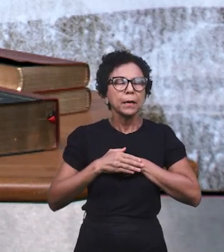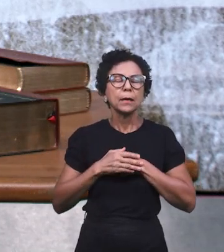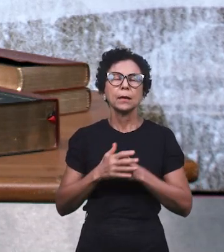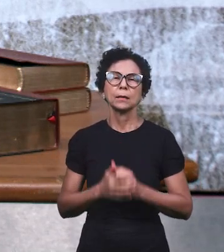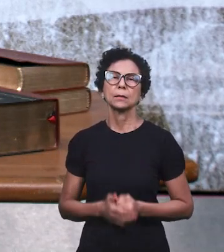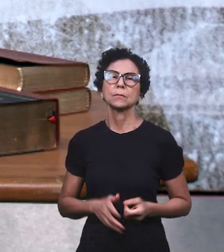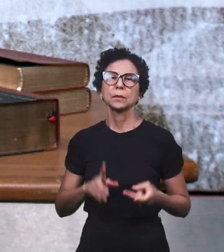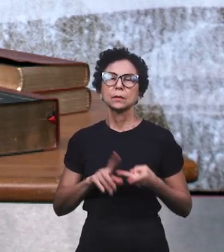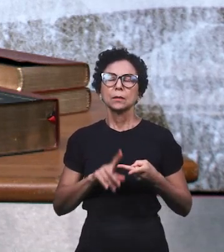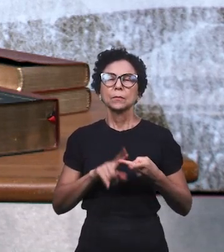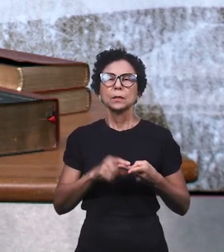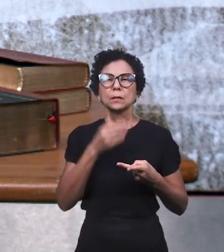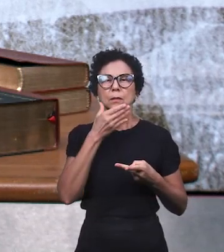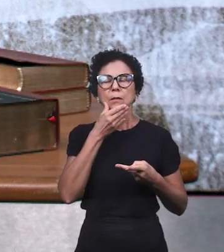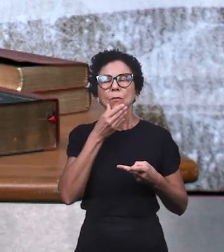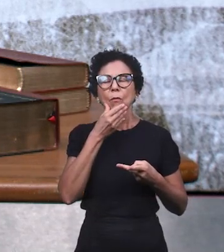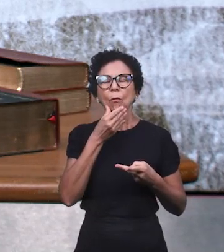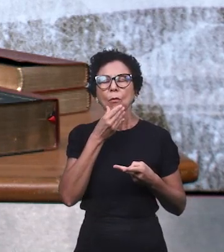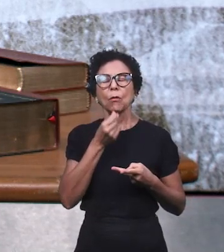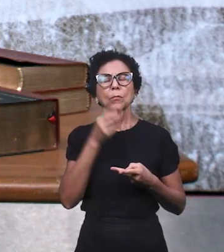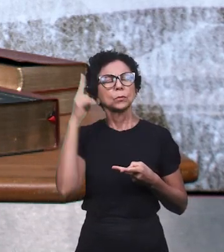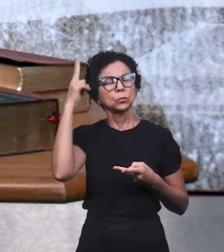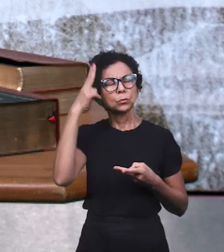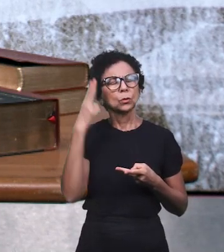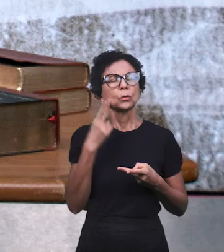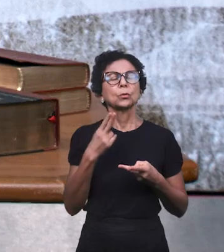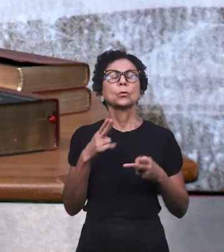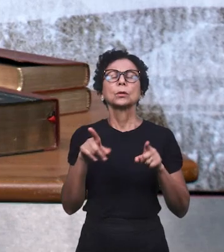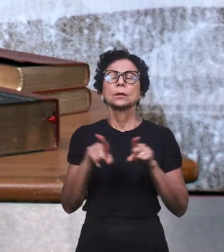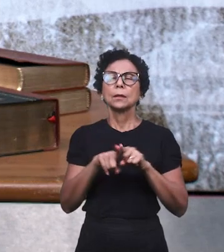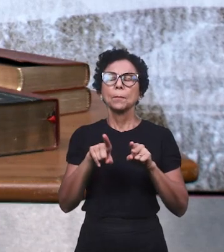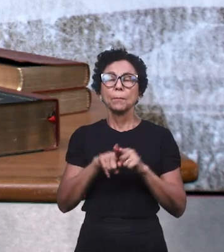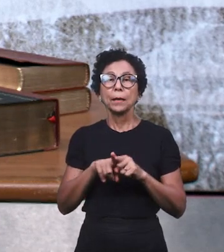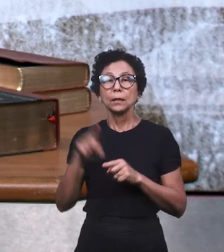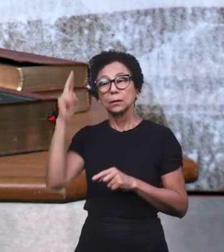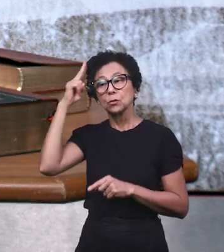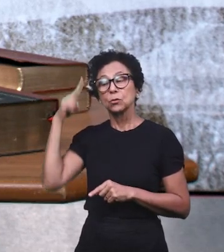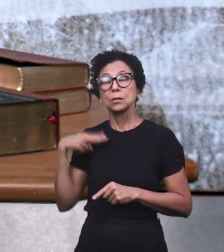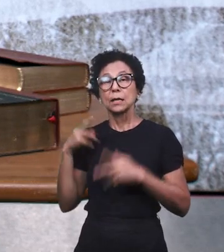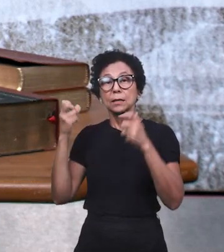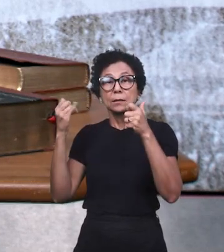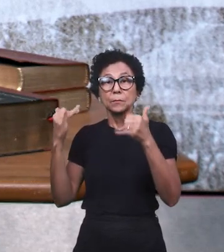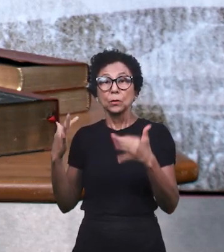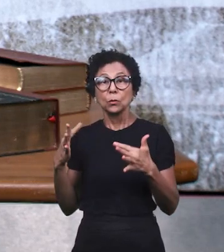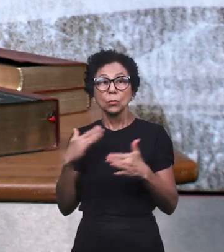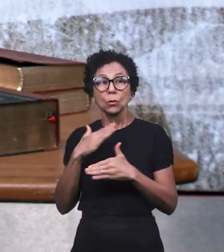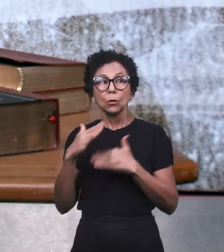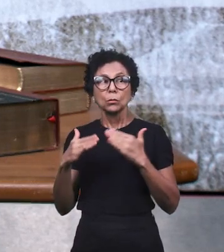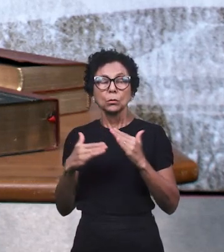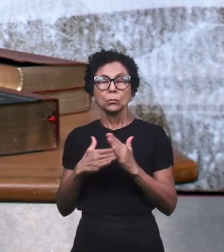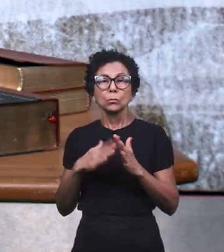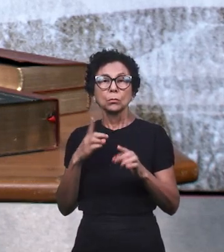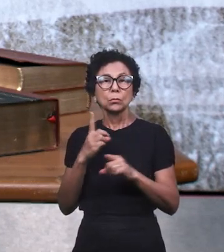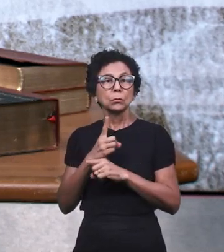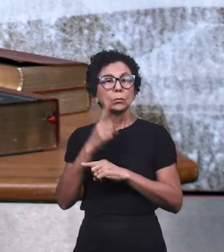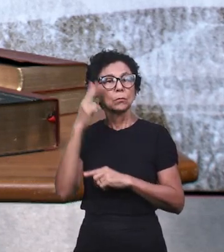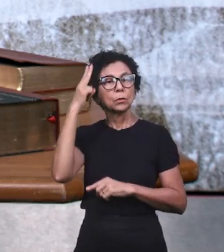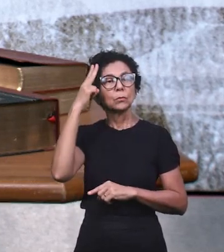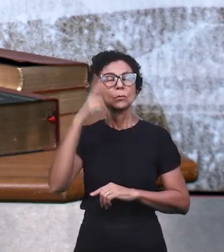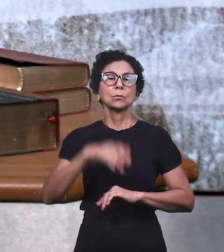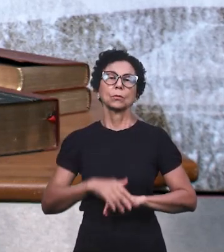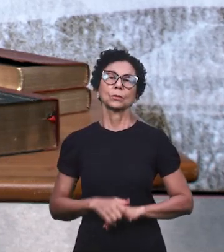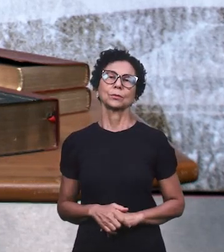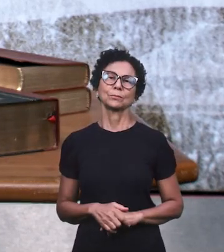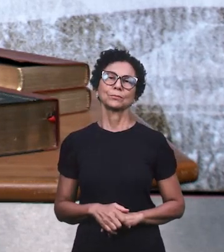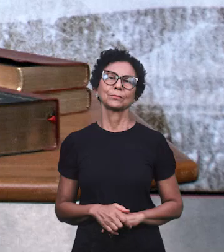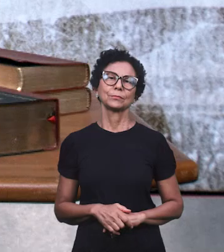deu a interpretação e da forma como ele interpretou aconteceu. E quando ele disse isso a Faraó, Faraó mandou